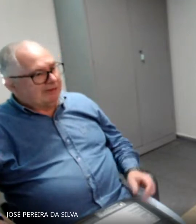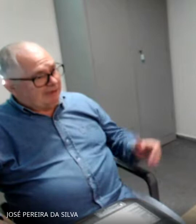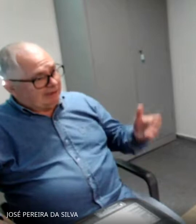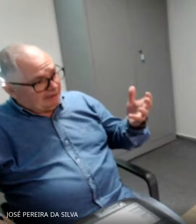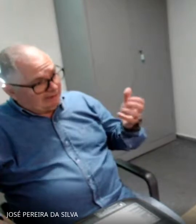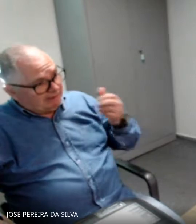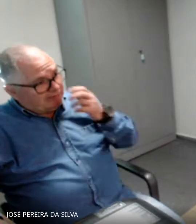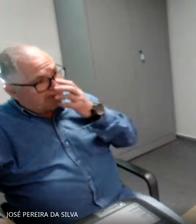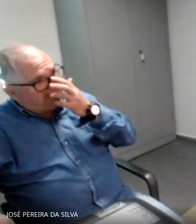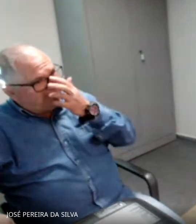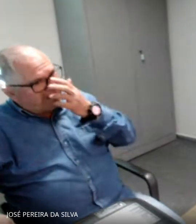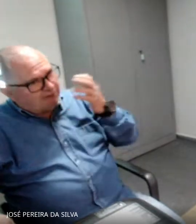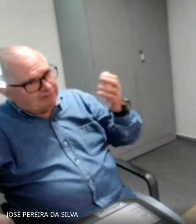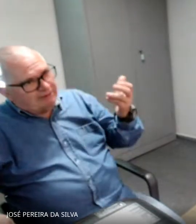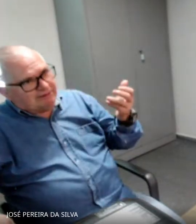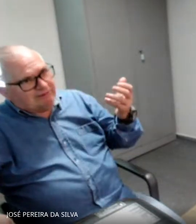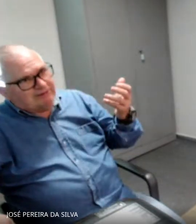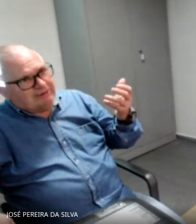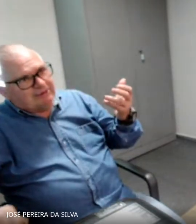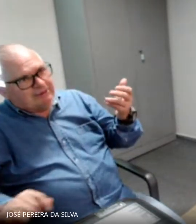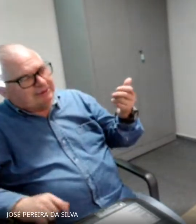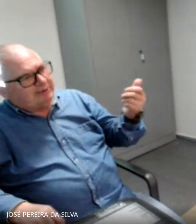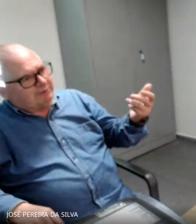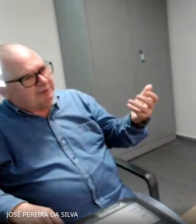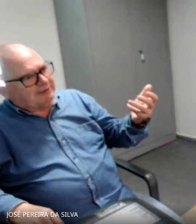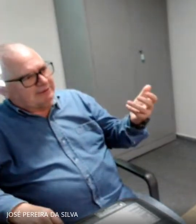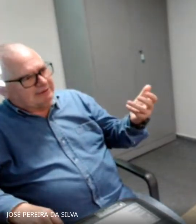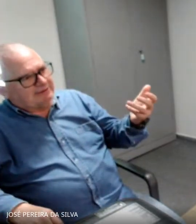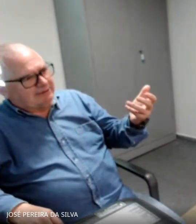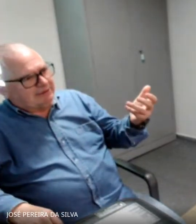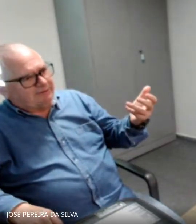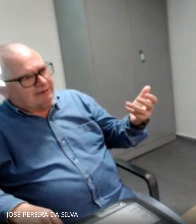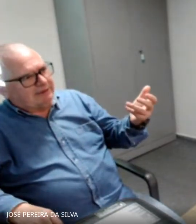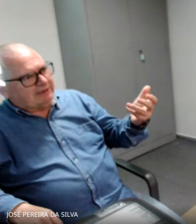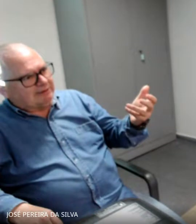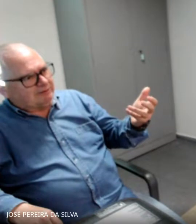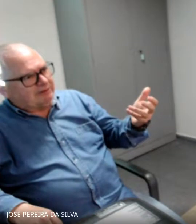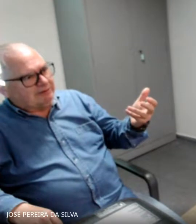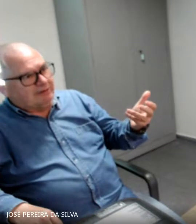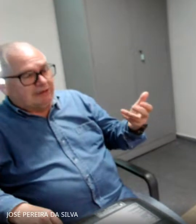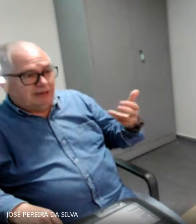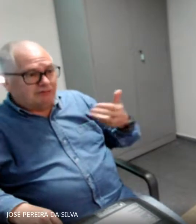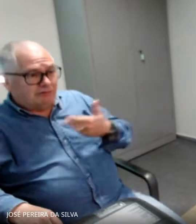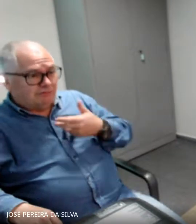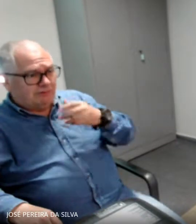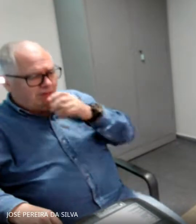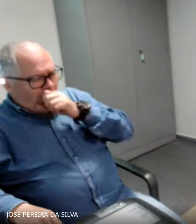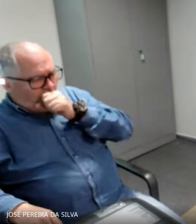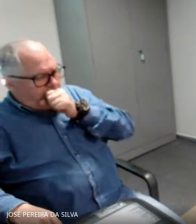Então, eu gostei que eu lembro dessas coisas assim, da importância de ficar atenado a essas coisas assim.